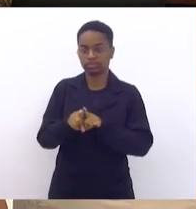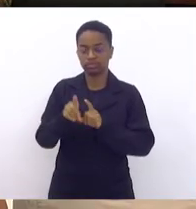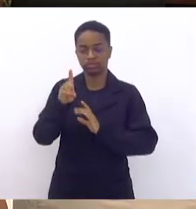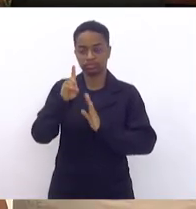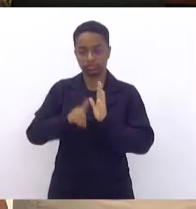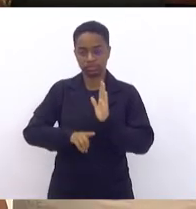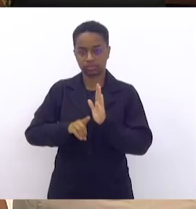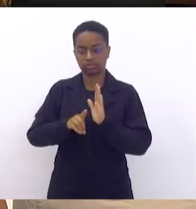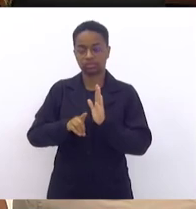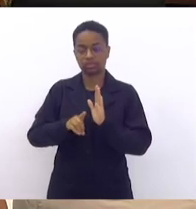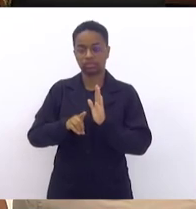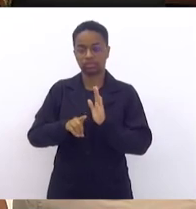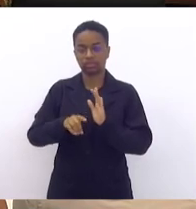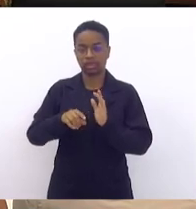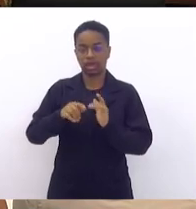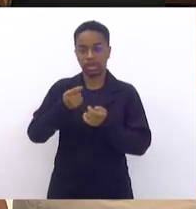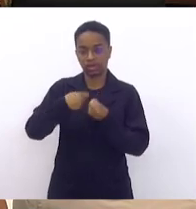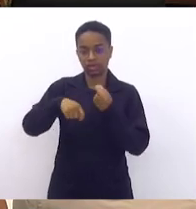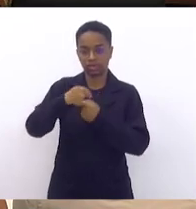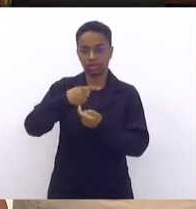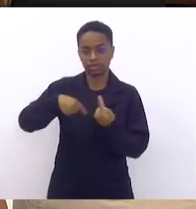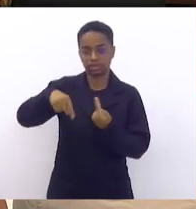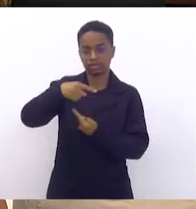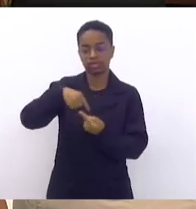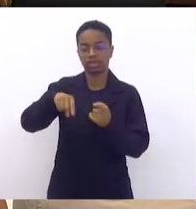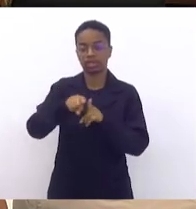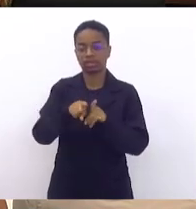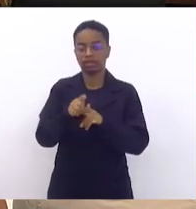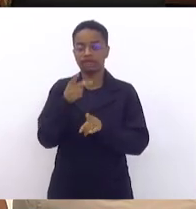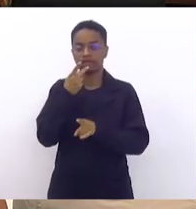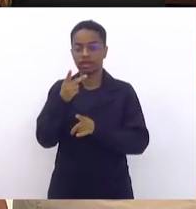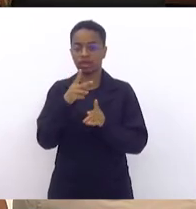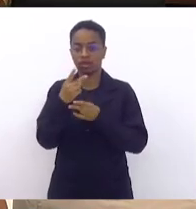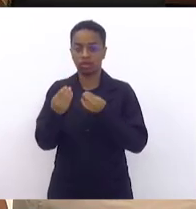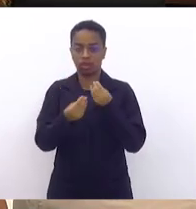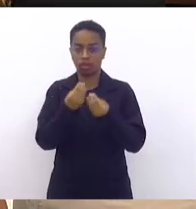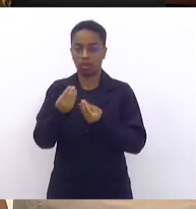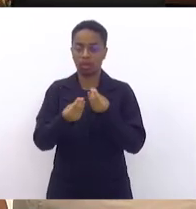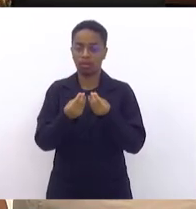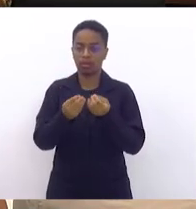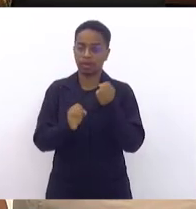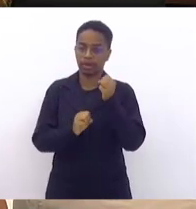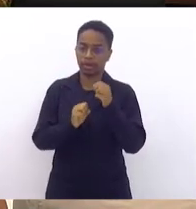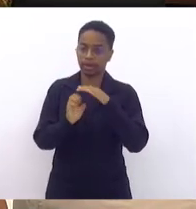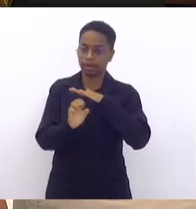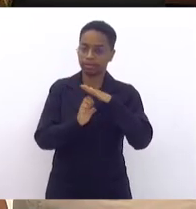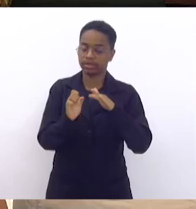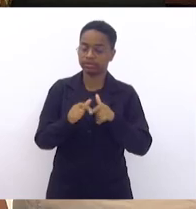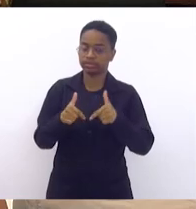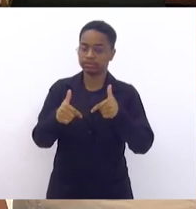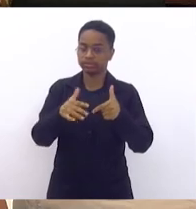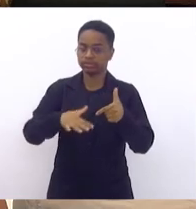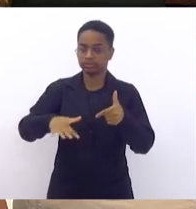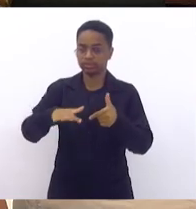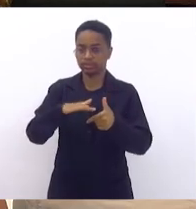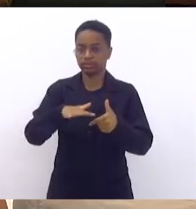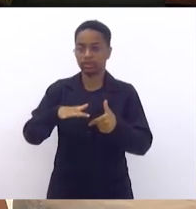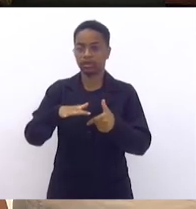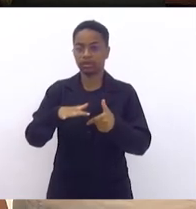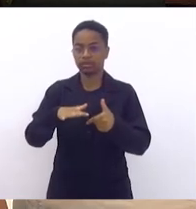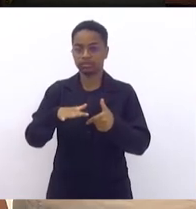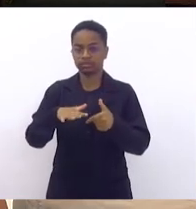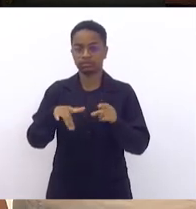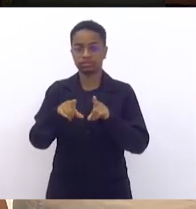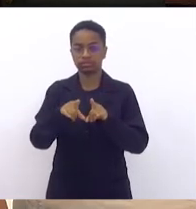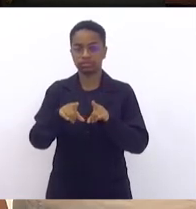Braskem e vai falar sobre a jornada da Braskem na implementação da economia circular né os negócios gerados e os cases positivos